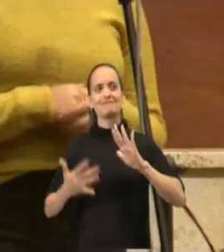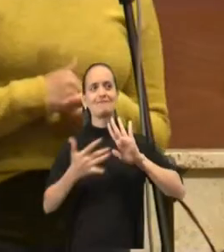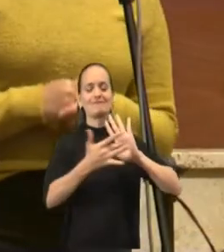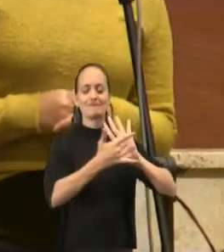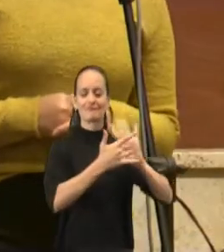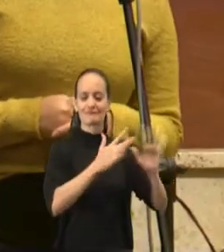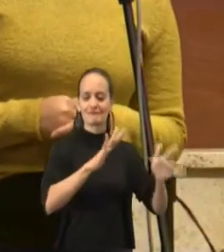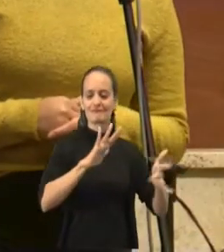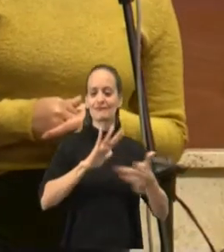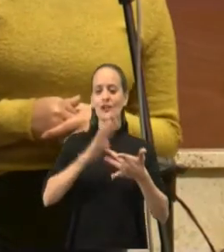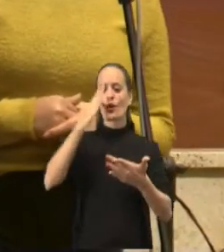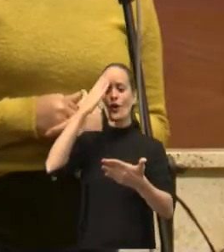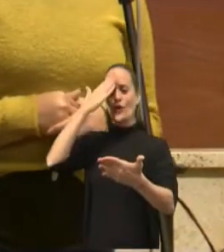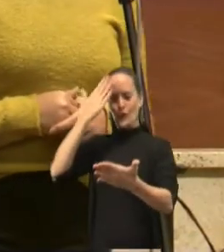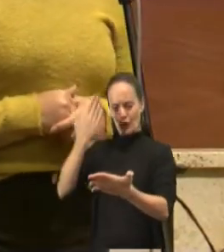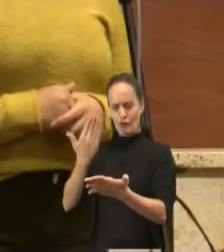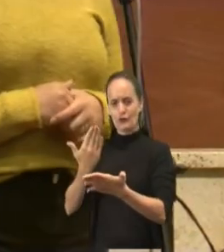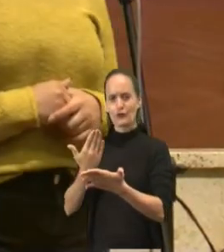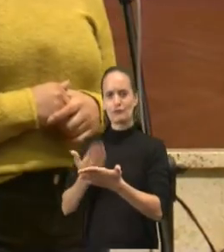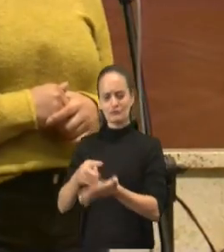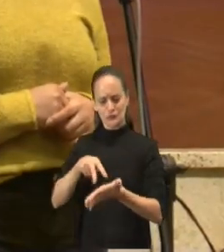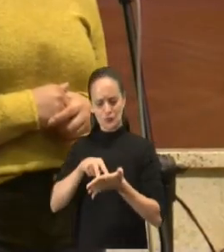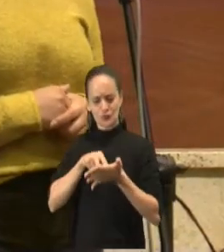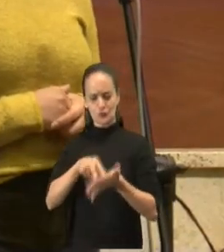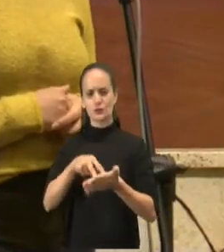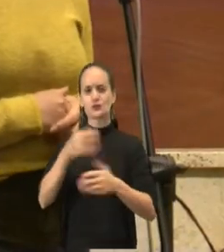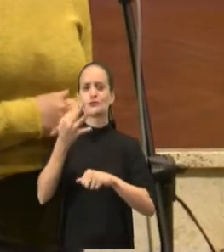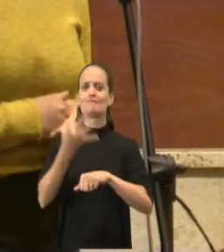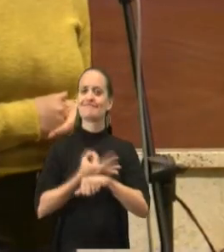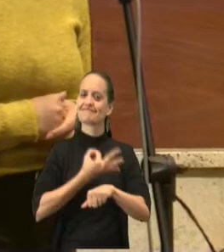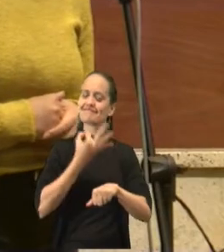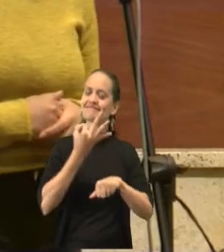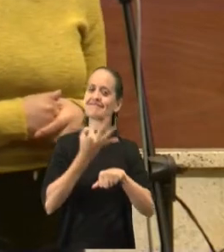servi-lo, confiantes vamos